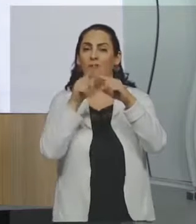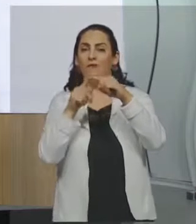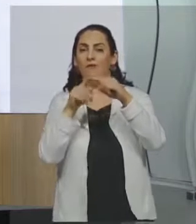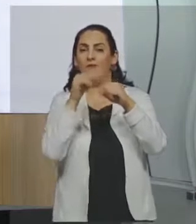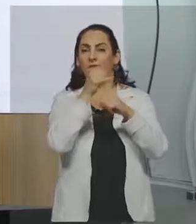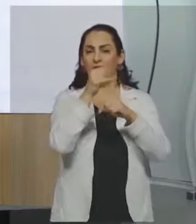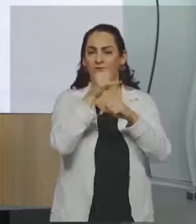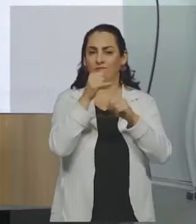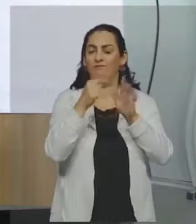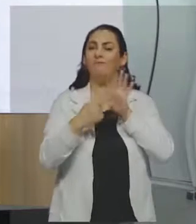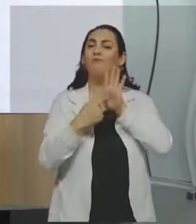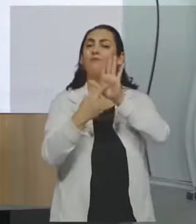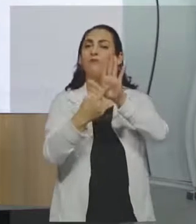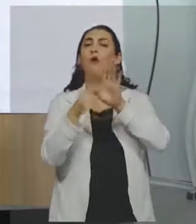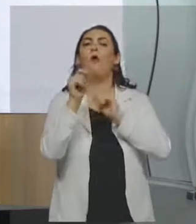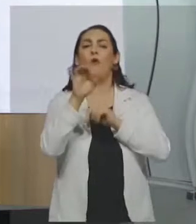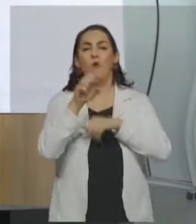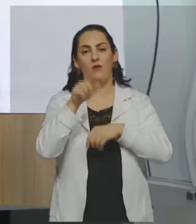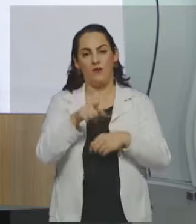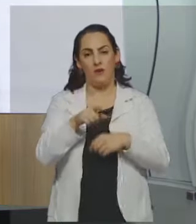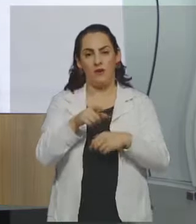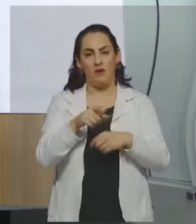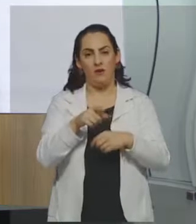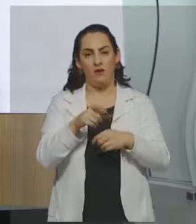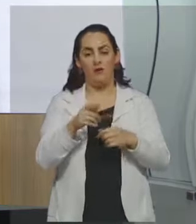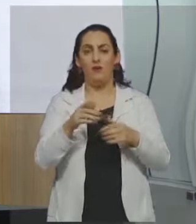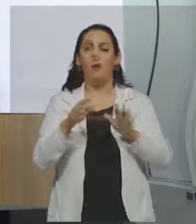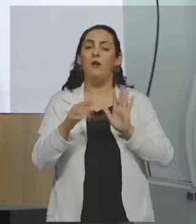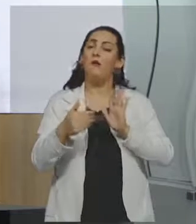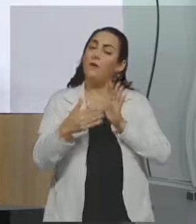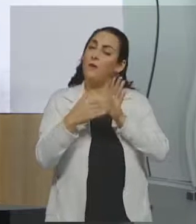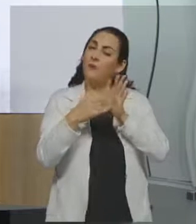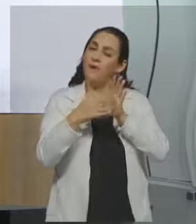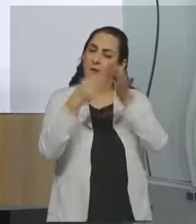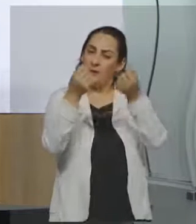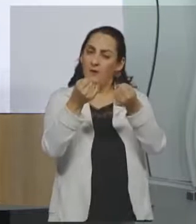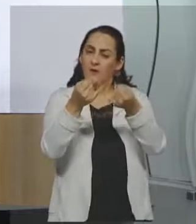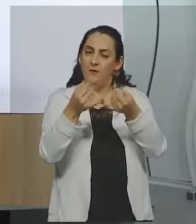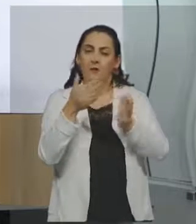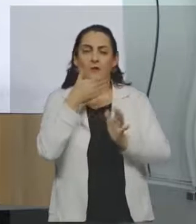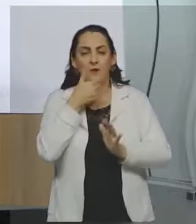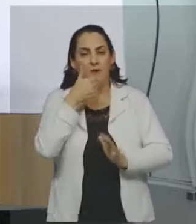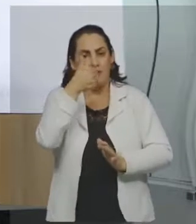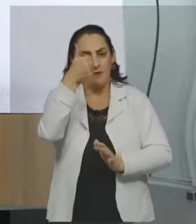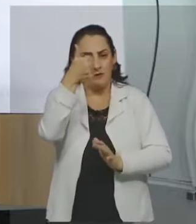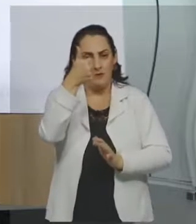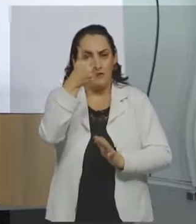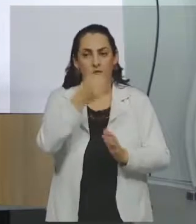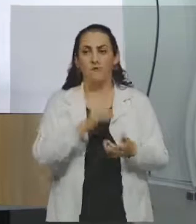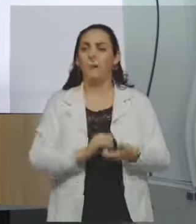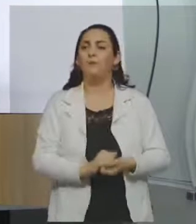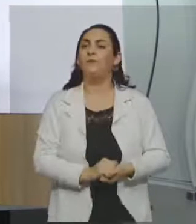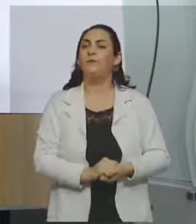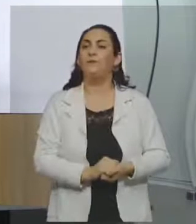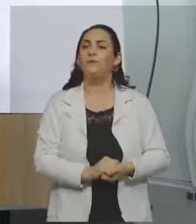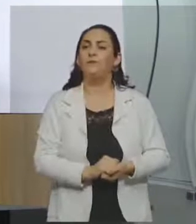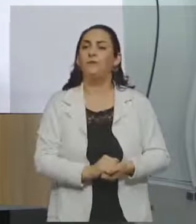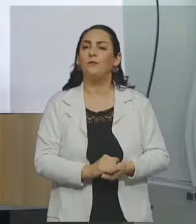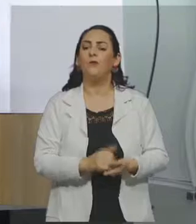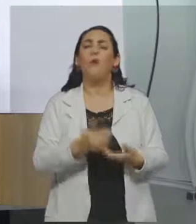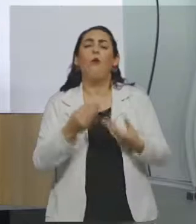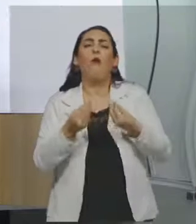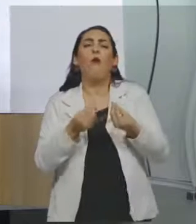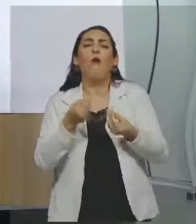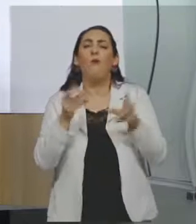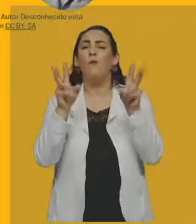melhor do que seria a partícula alfa, mas nós só vamos falar disso no final, ok? Bom, então, qual foi a base